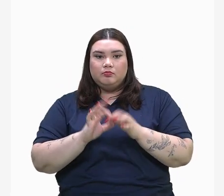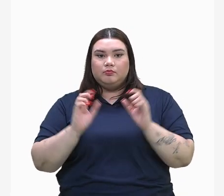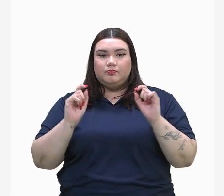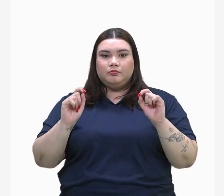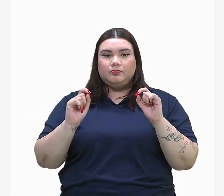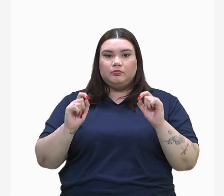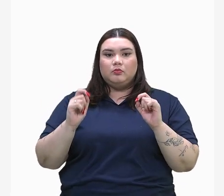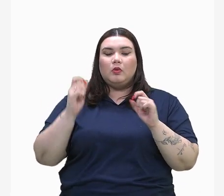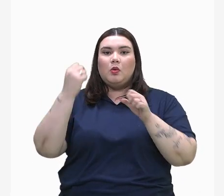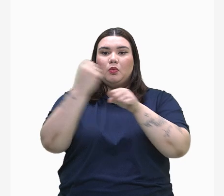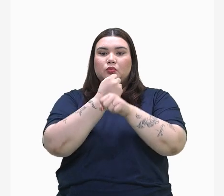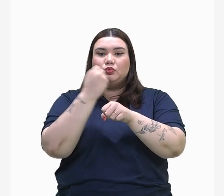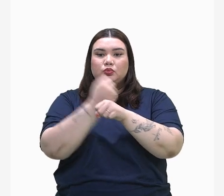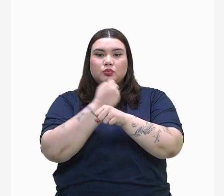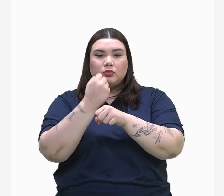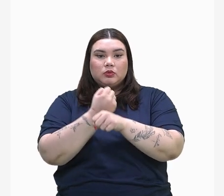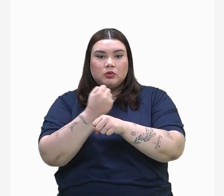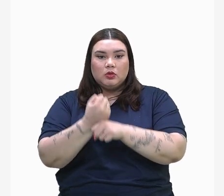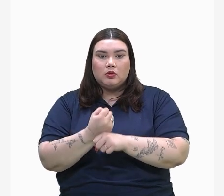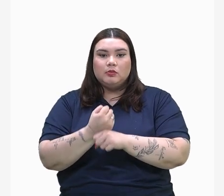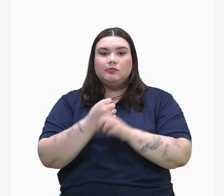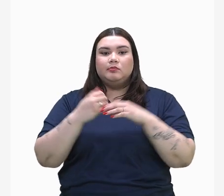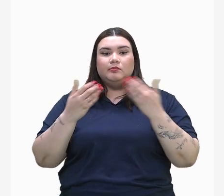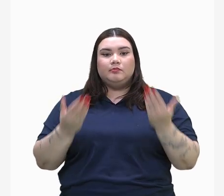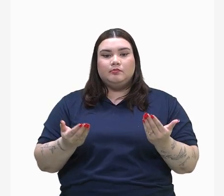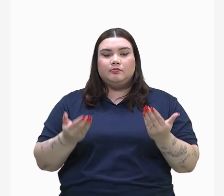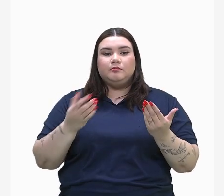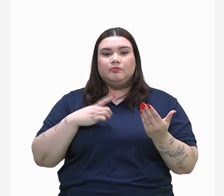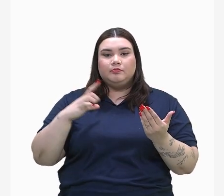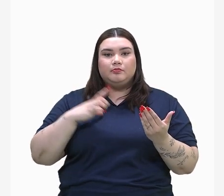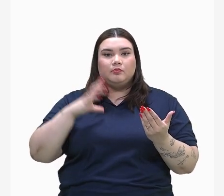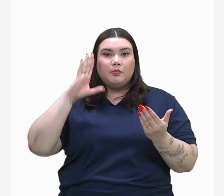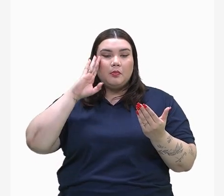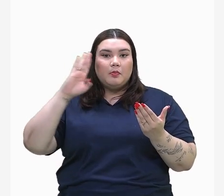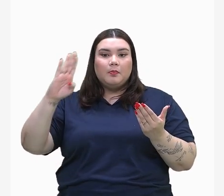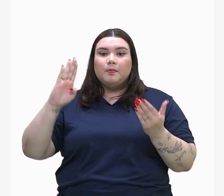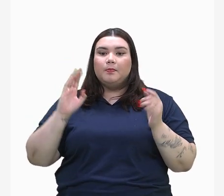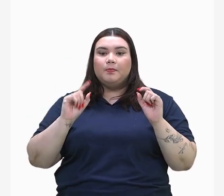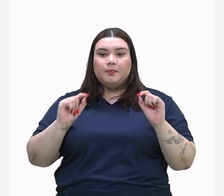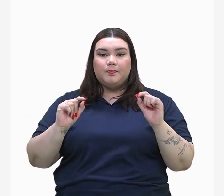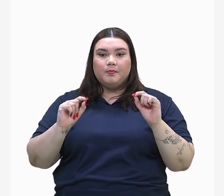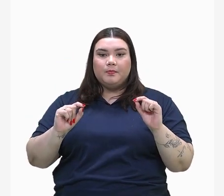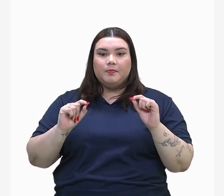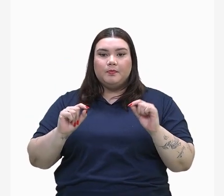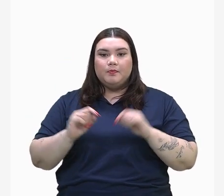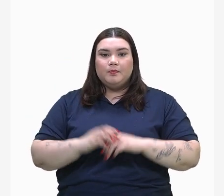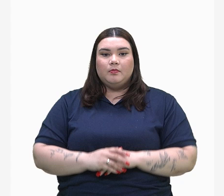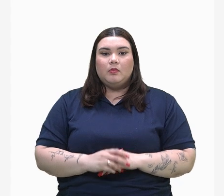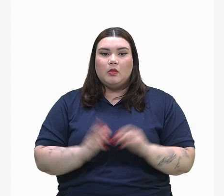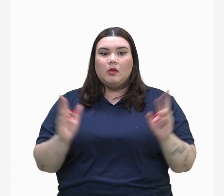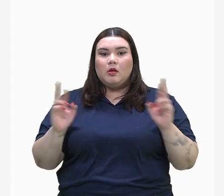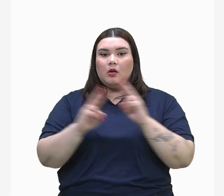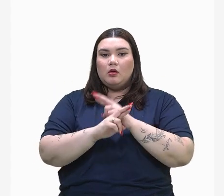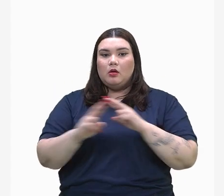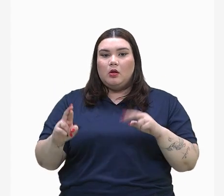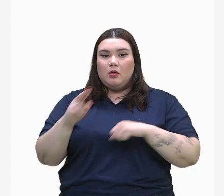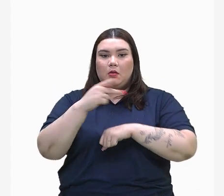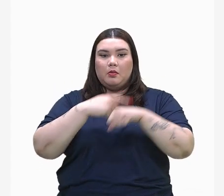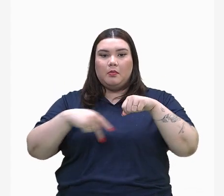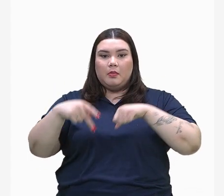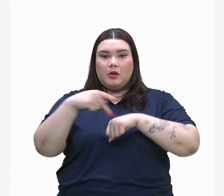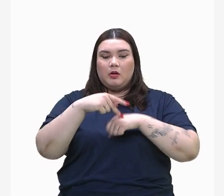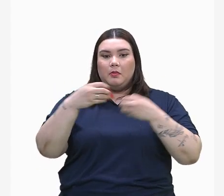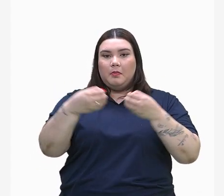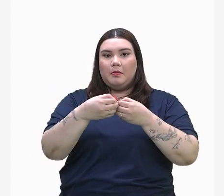À infraestrutura, e isso vem principalmente, né, em relação aí aos países